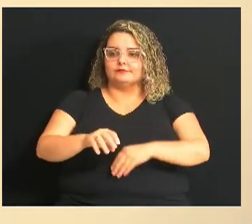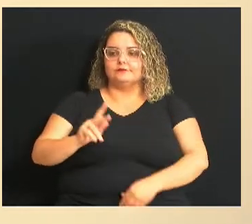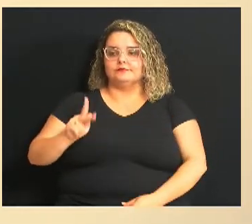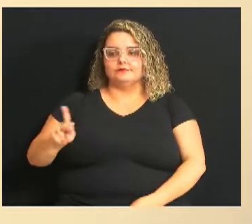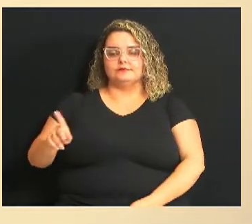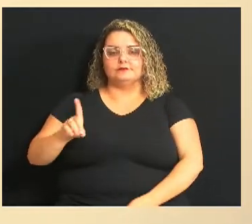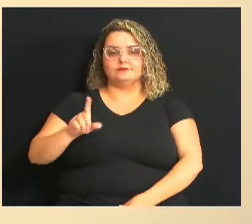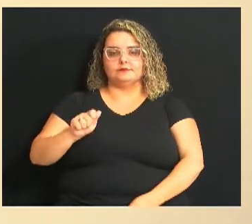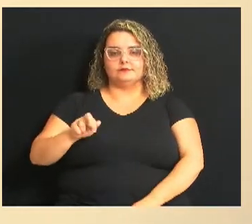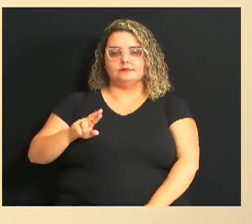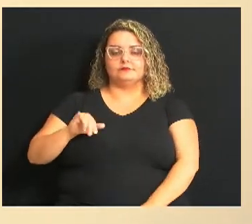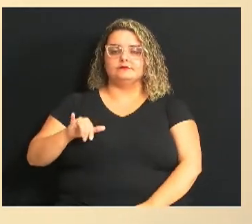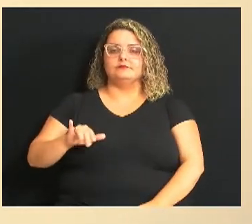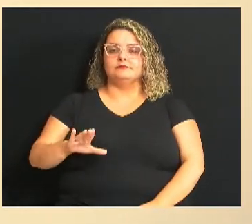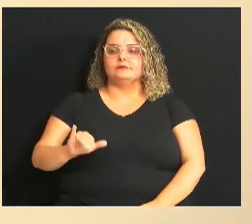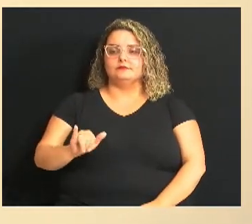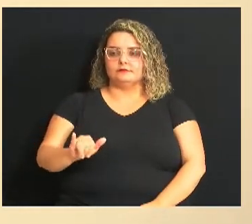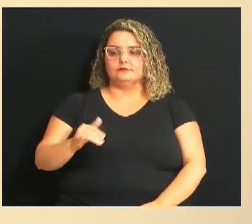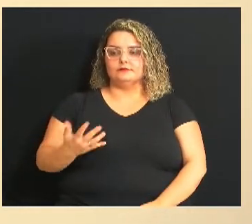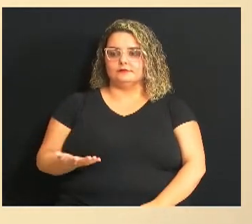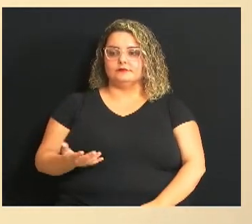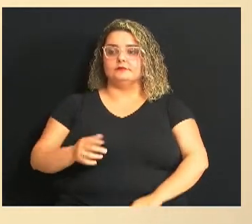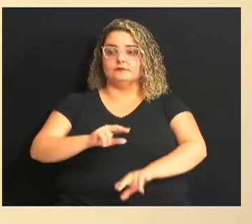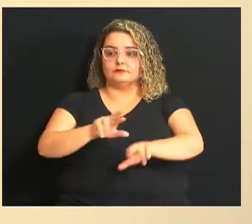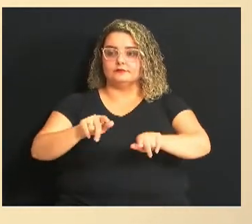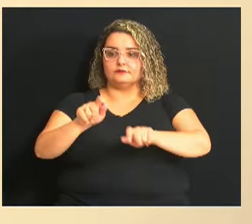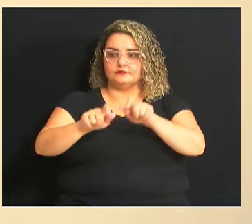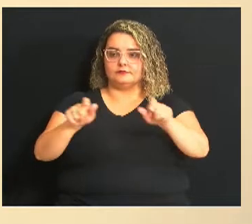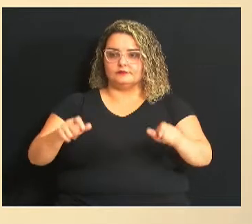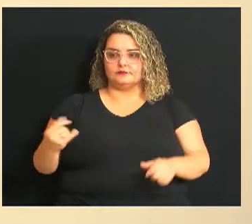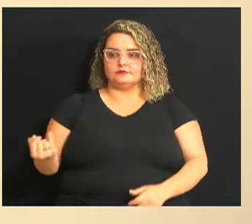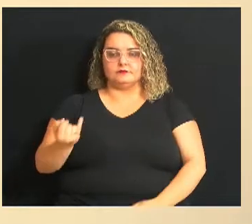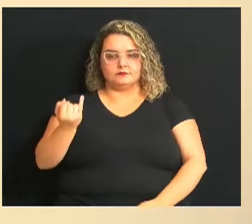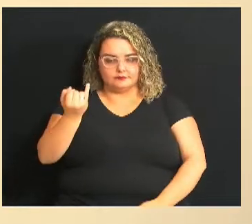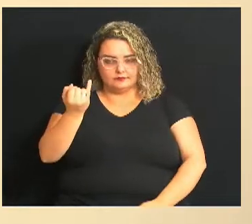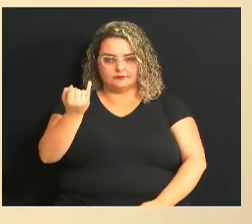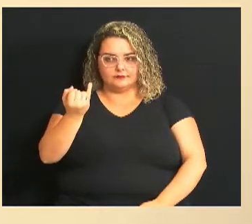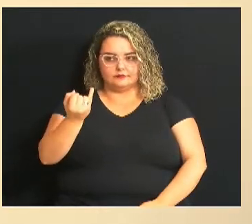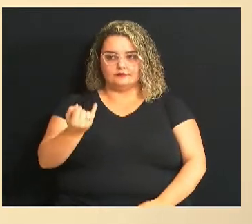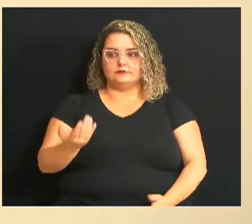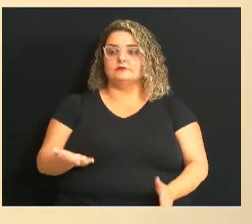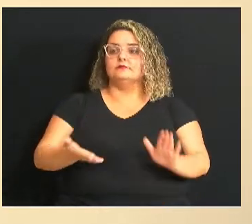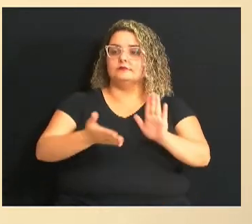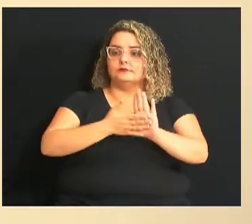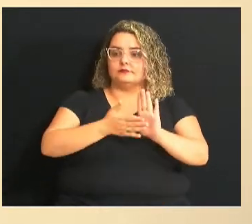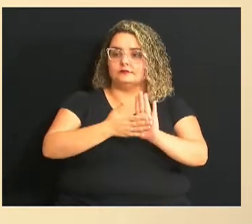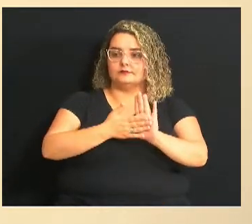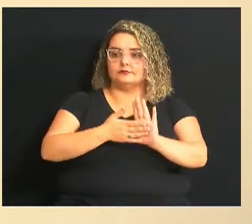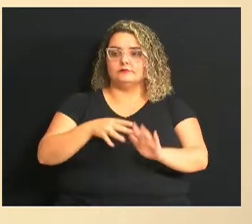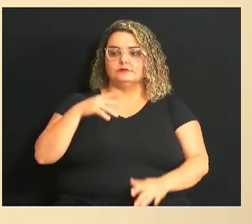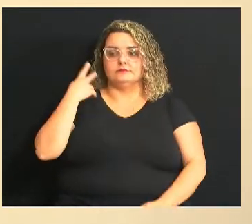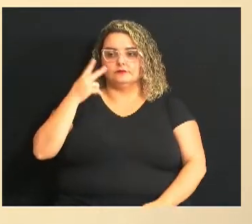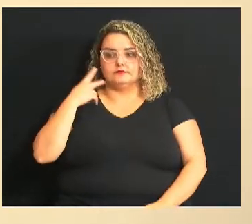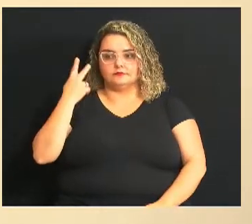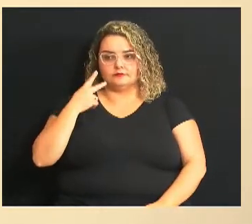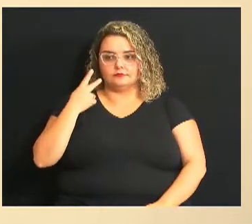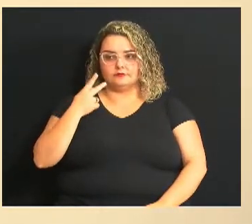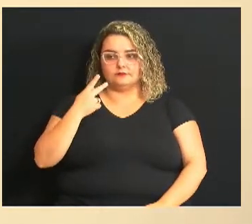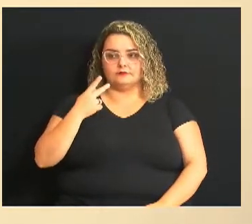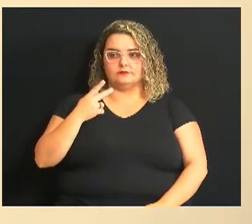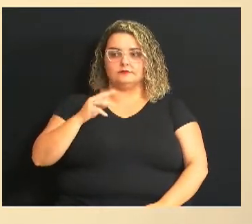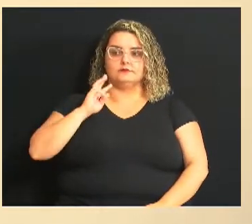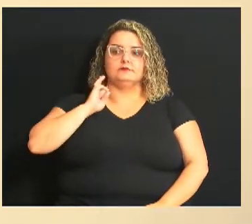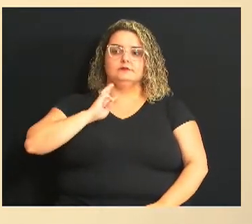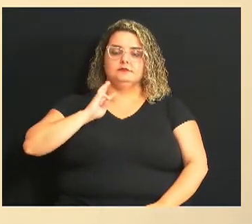professor Darcy Ribeiro a diversas personalidades, por proposição dos vereadores Cecílio